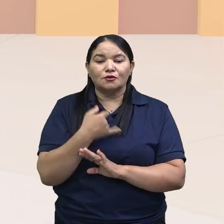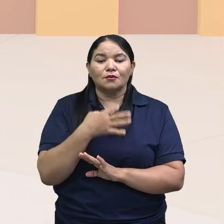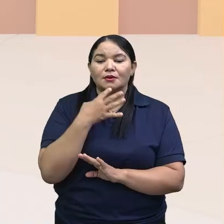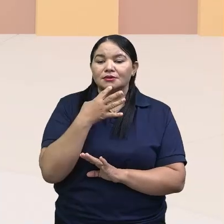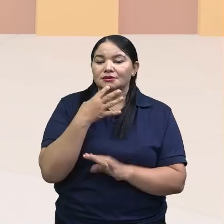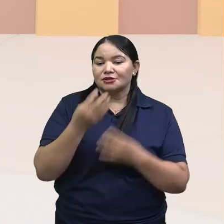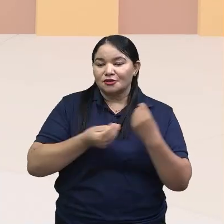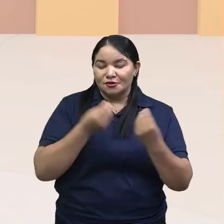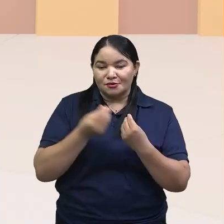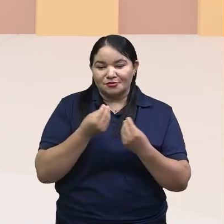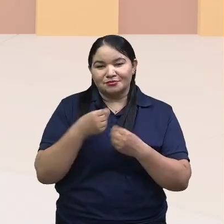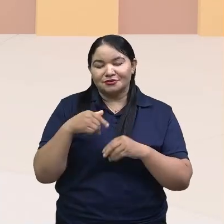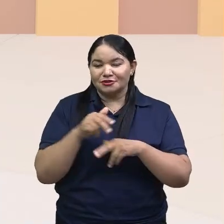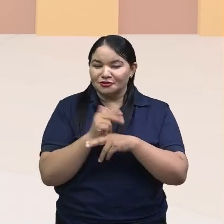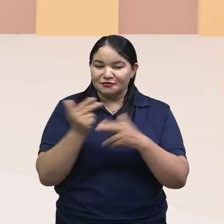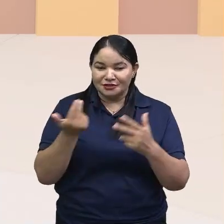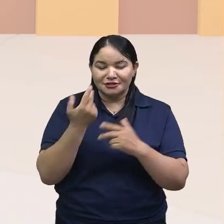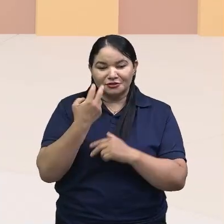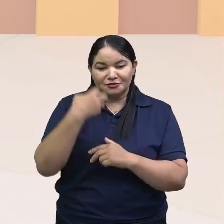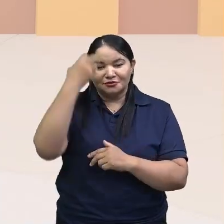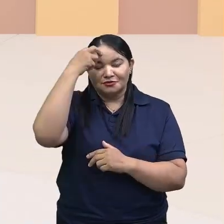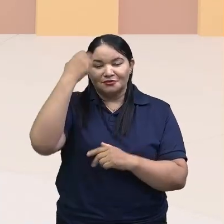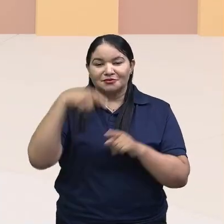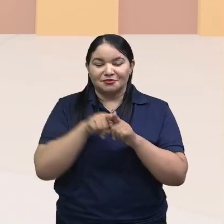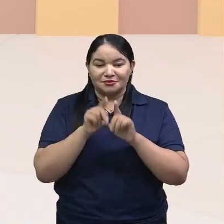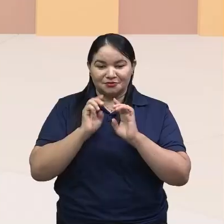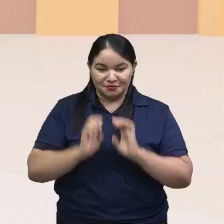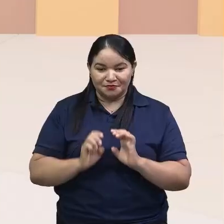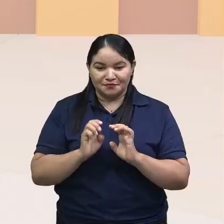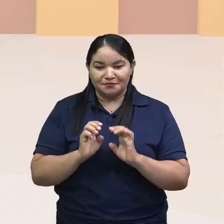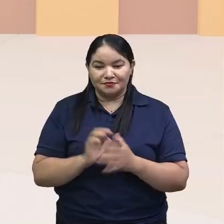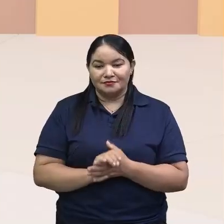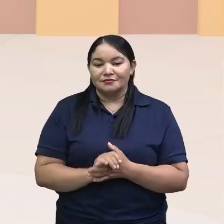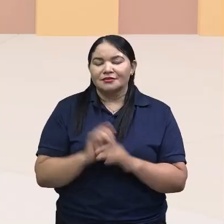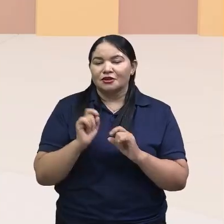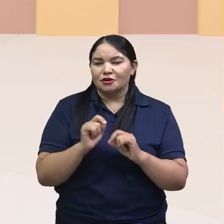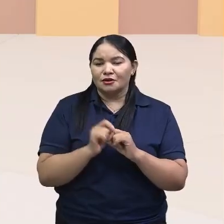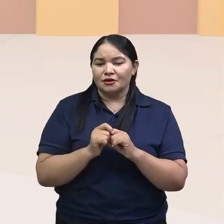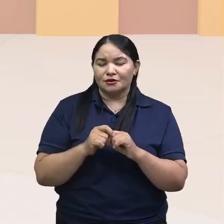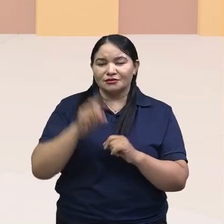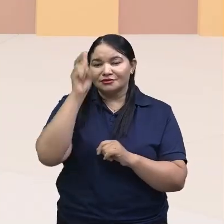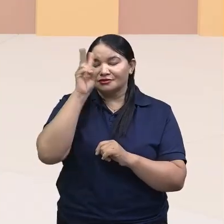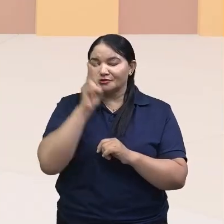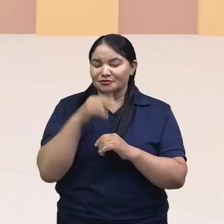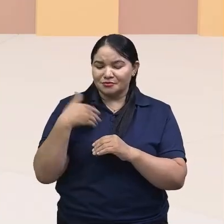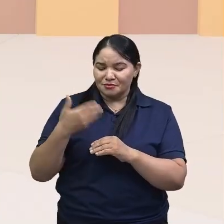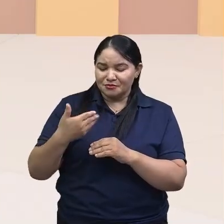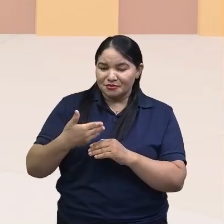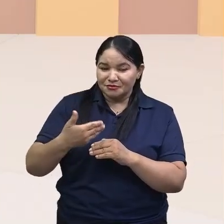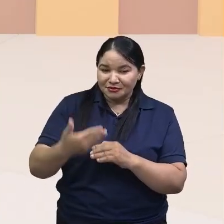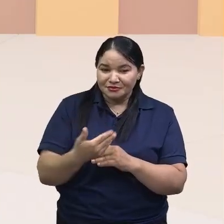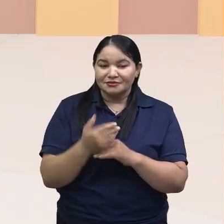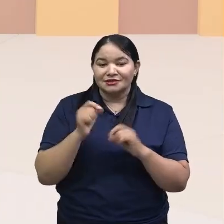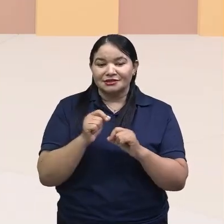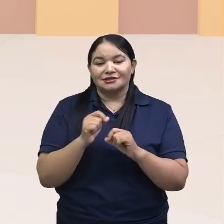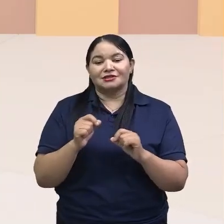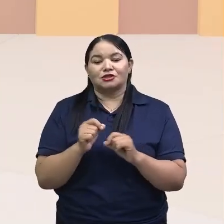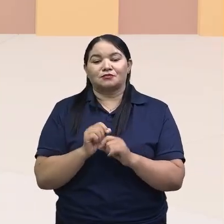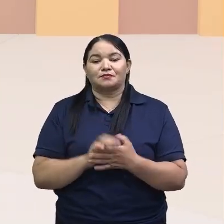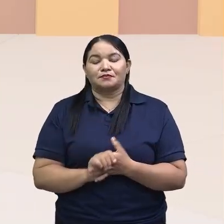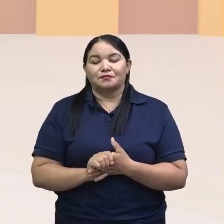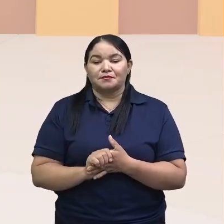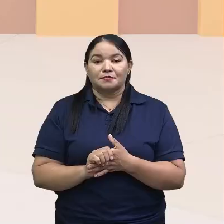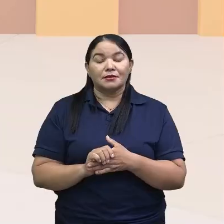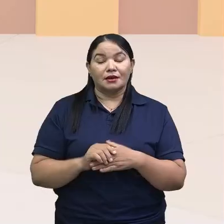rica diversidade cultural e étnica. Isso é resultado de uma longa história de interações entre